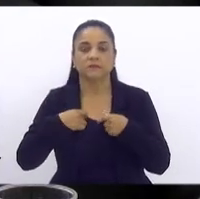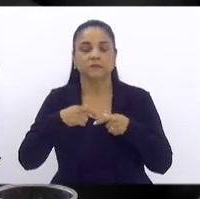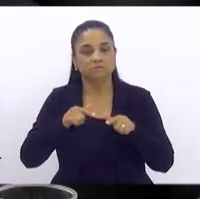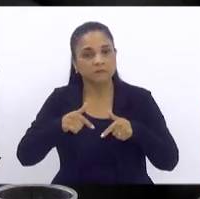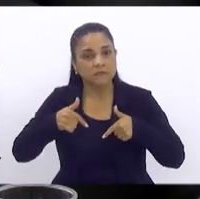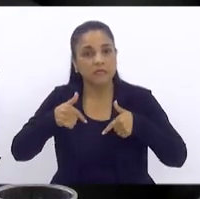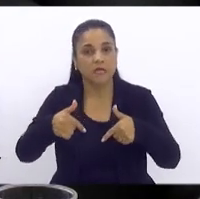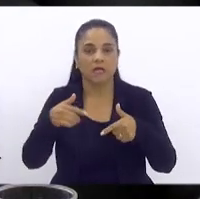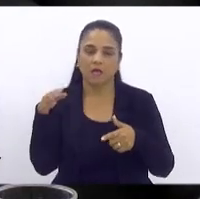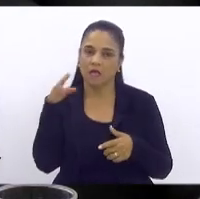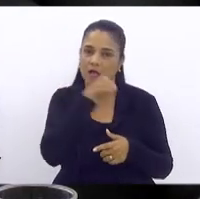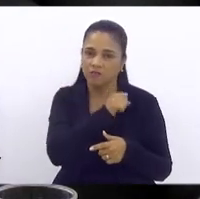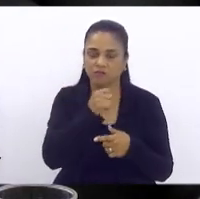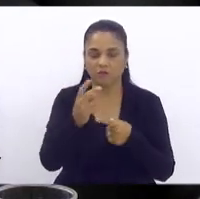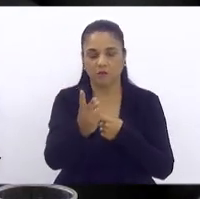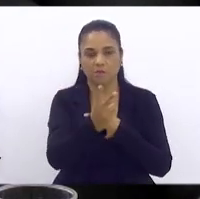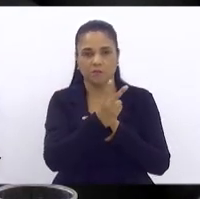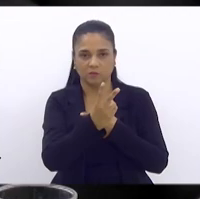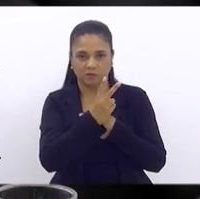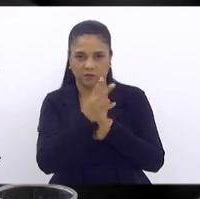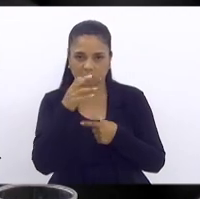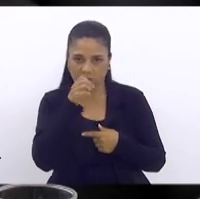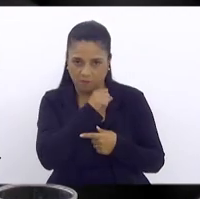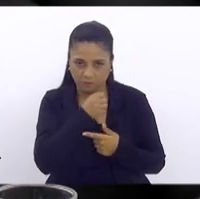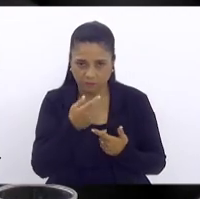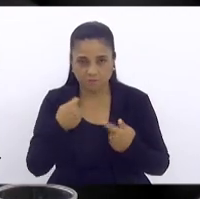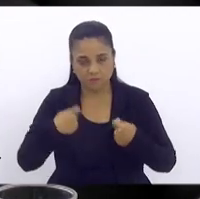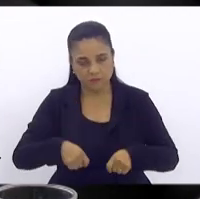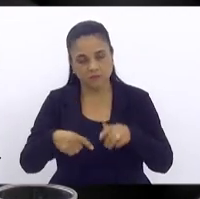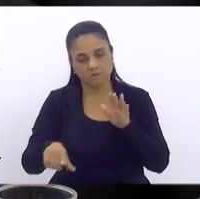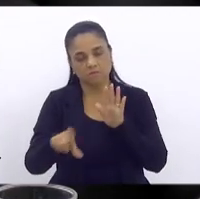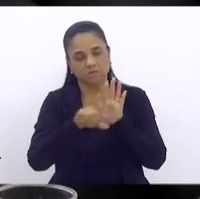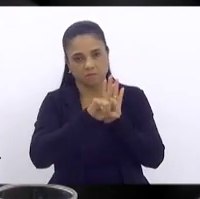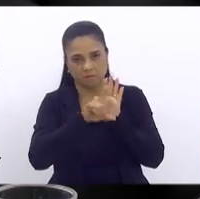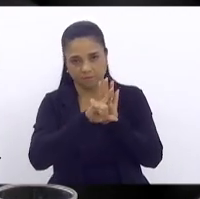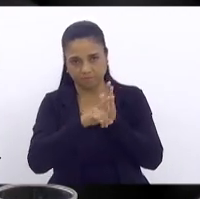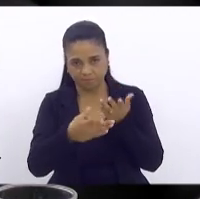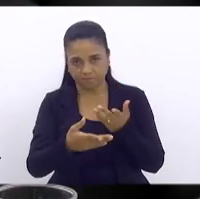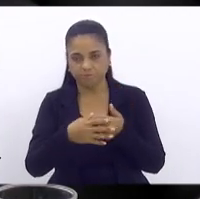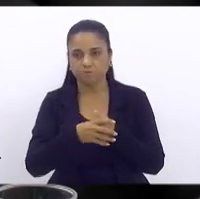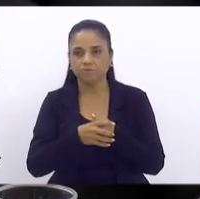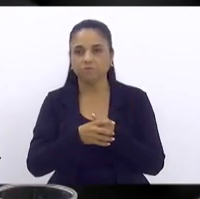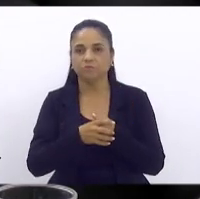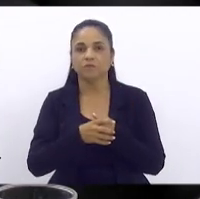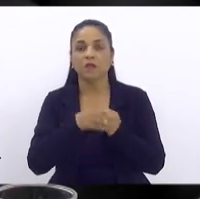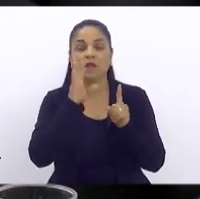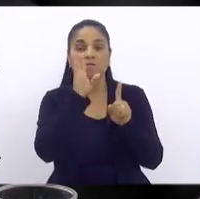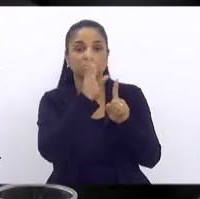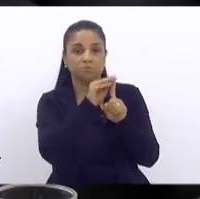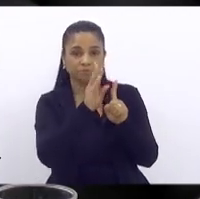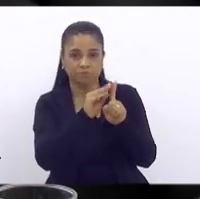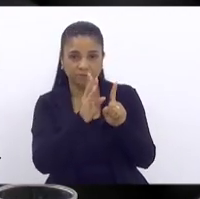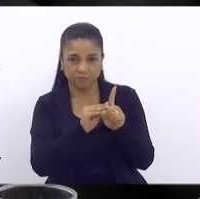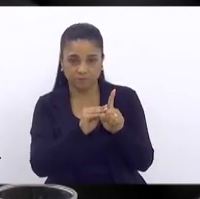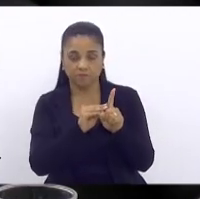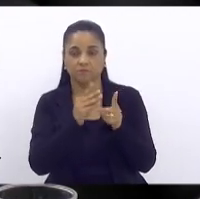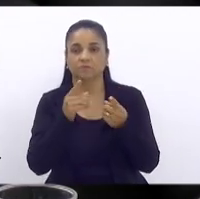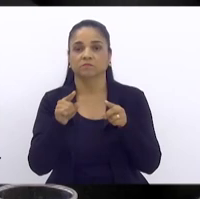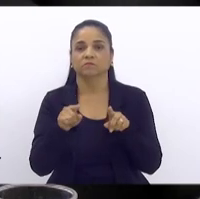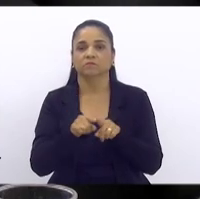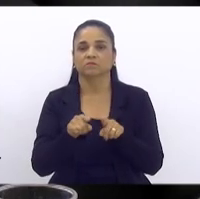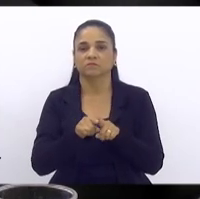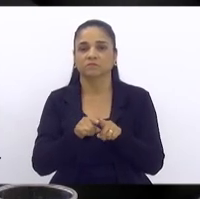né, nessa proteção do que outras legislações. Né? Então, por exemplo, a importunação sexual, outros crimes, né,